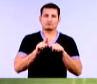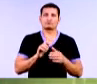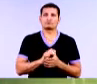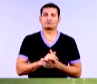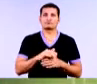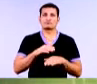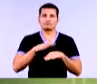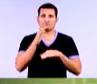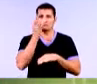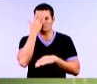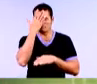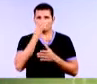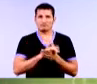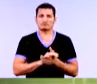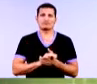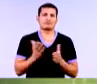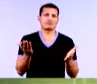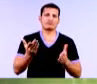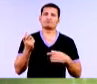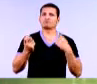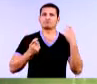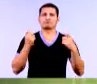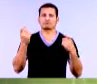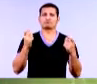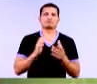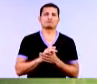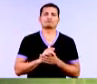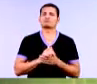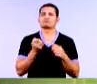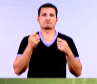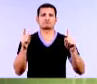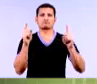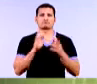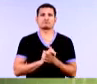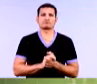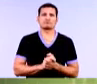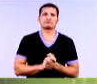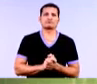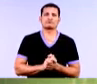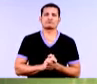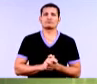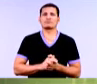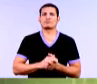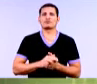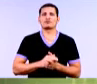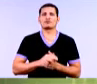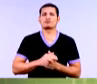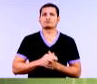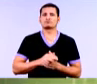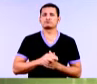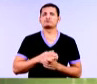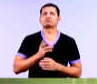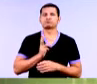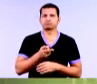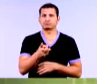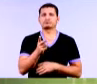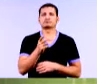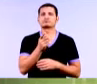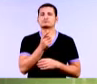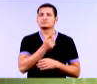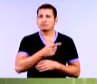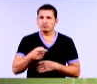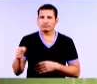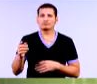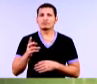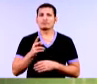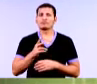Agora, não se preocupem, porque toda semana a gente vai estar introduzindo conceitos novos. A gente vai falar das condições, das expressões